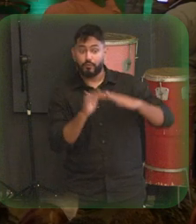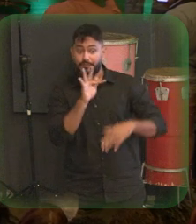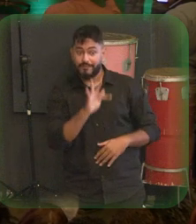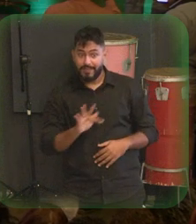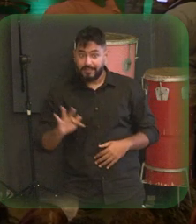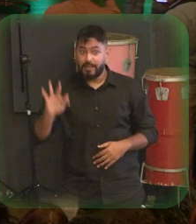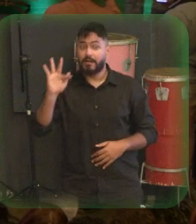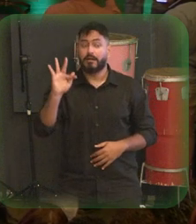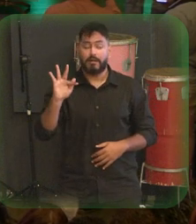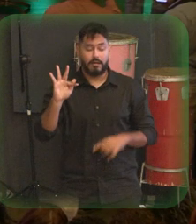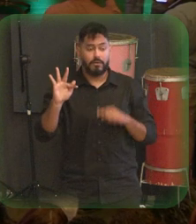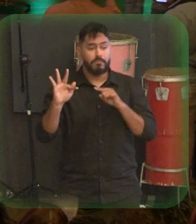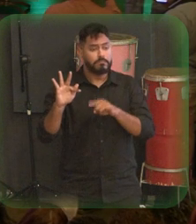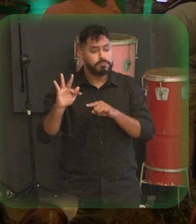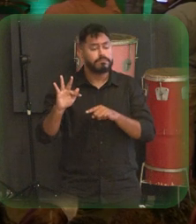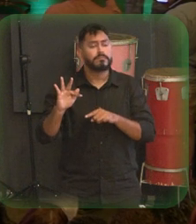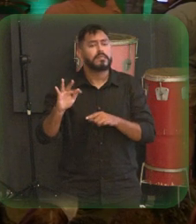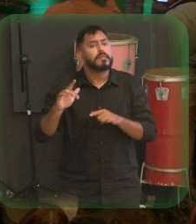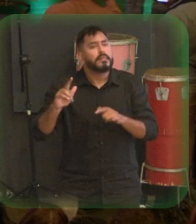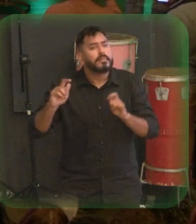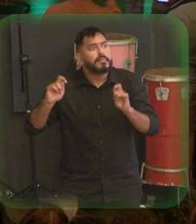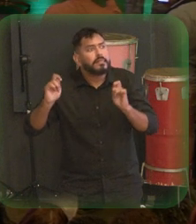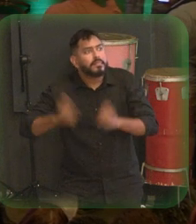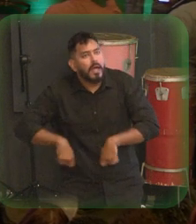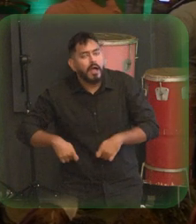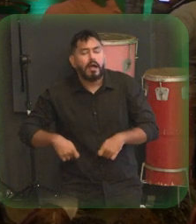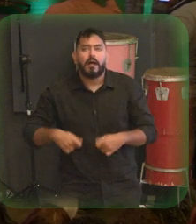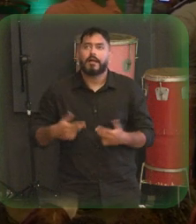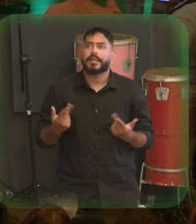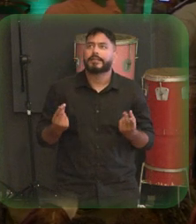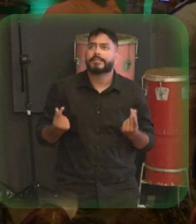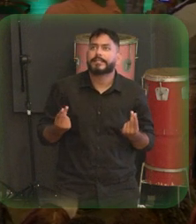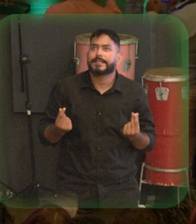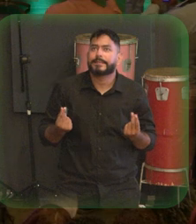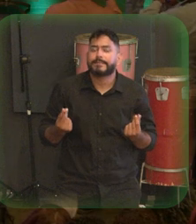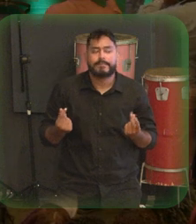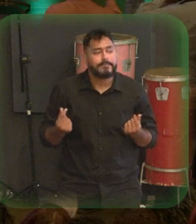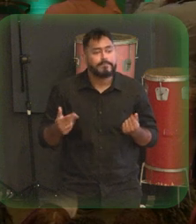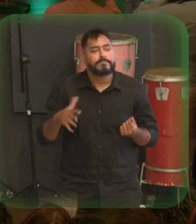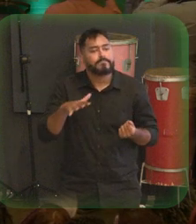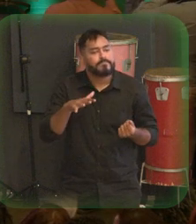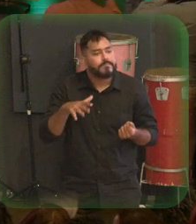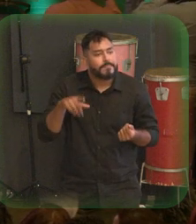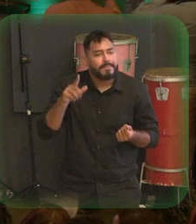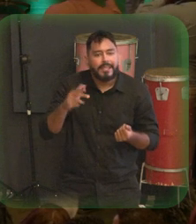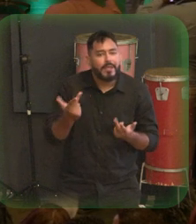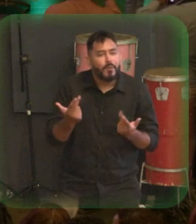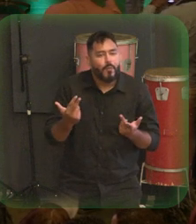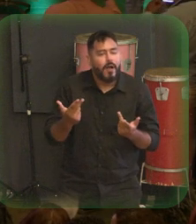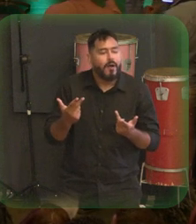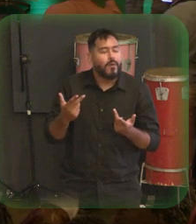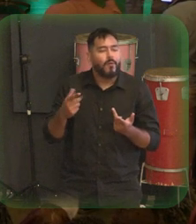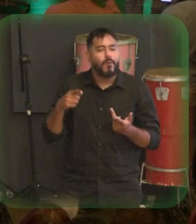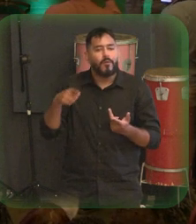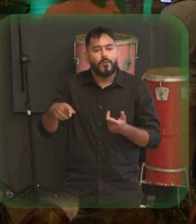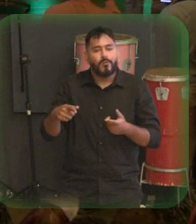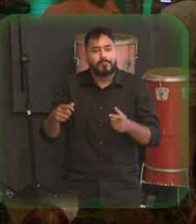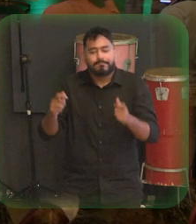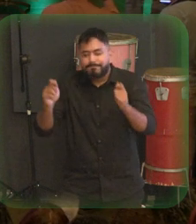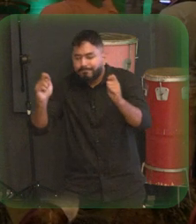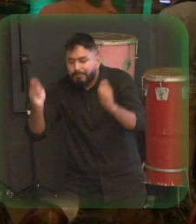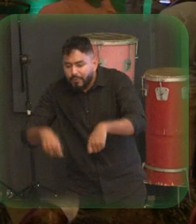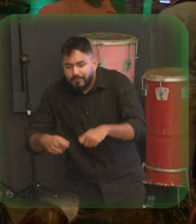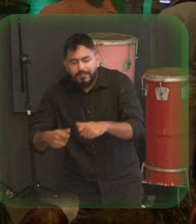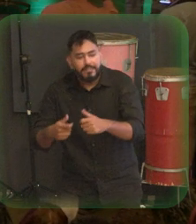têm a possibilidade de ser um instrumento fundamental para aquilo que eu